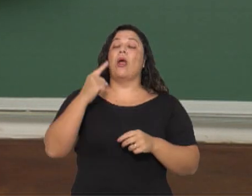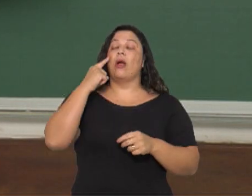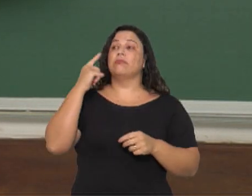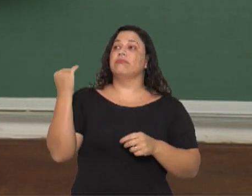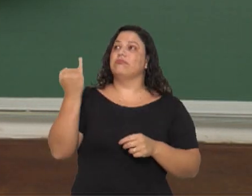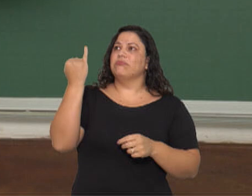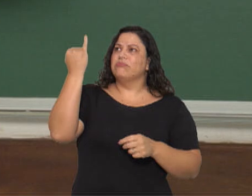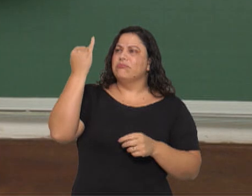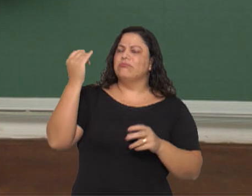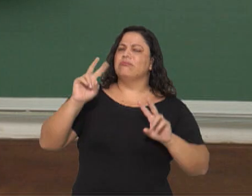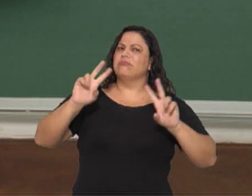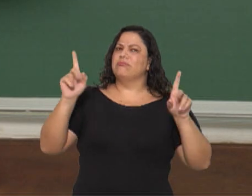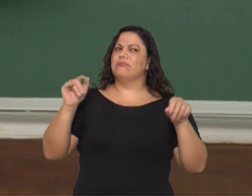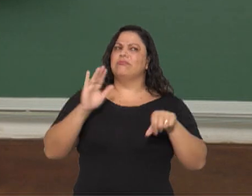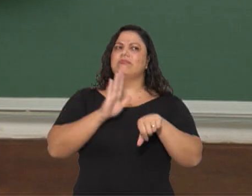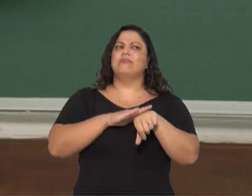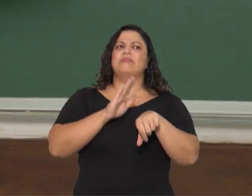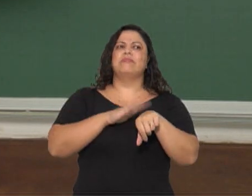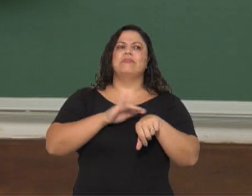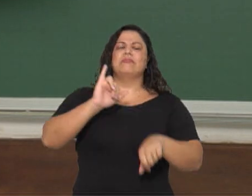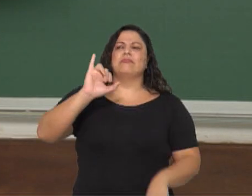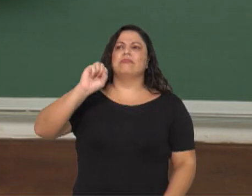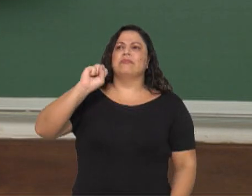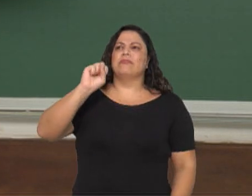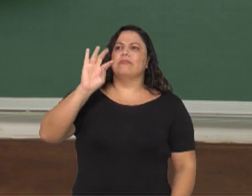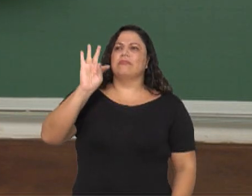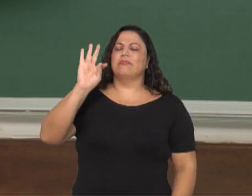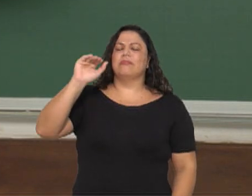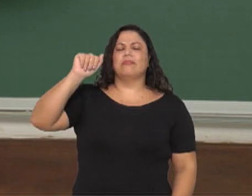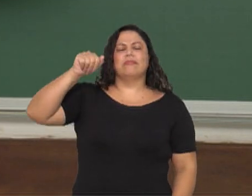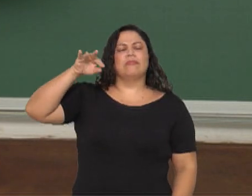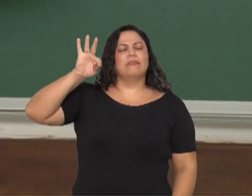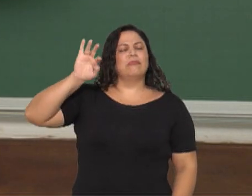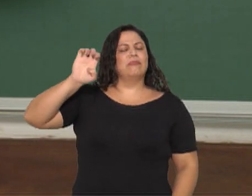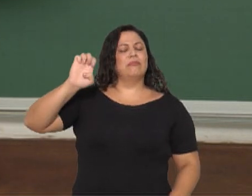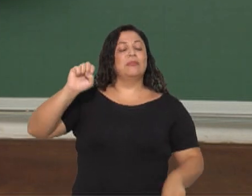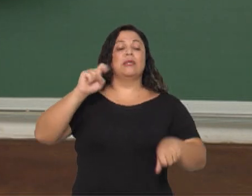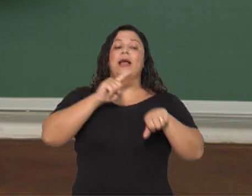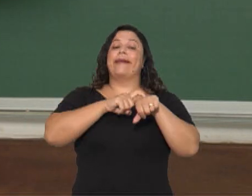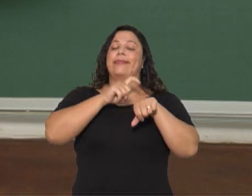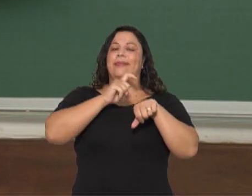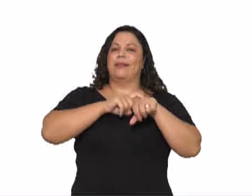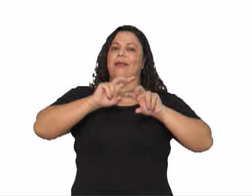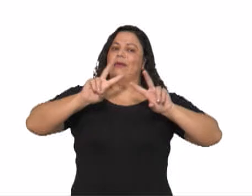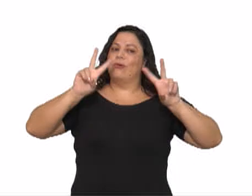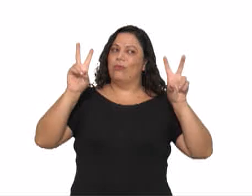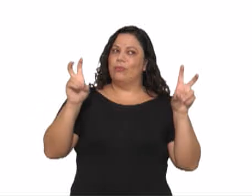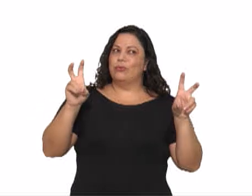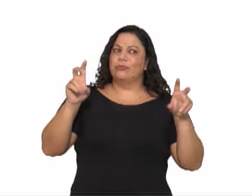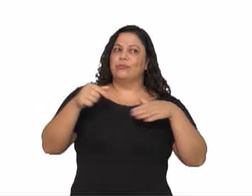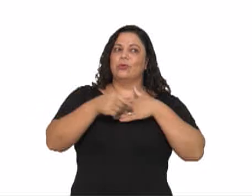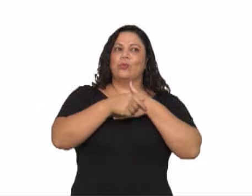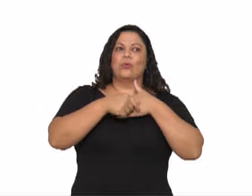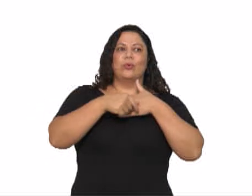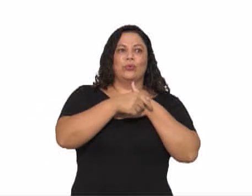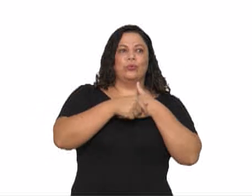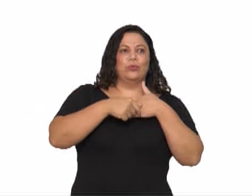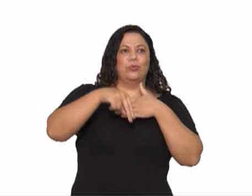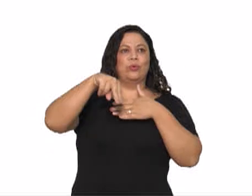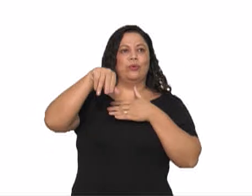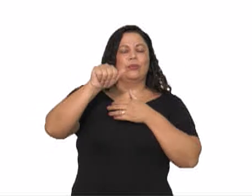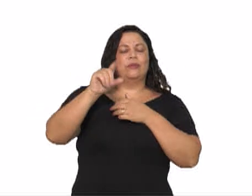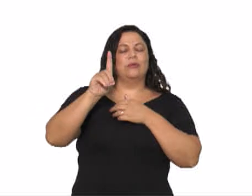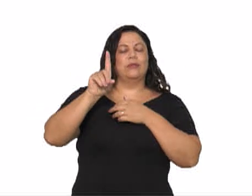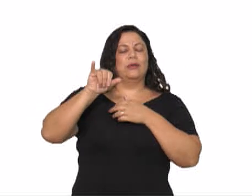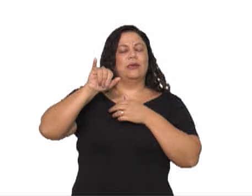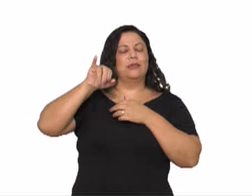importante, Instantes. Tem muito que ver com a expressão tempo. Autor, la estadunidense Nadine